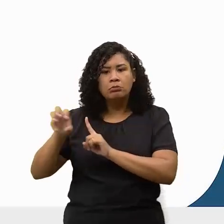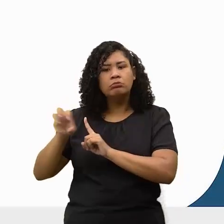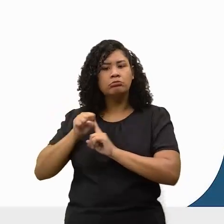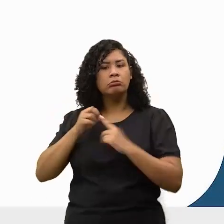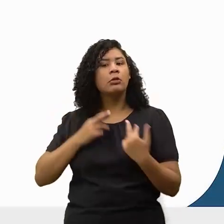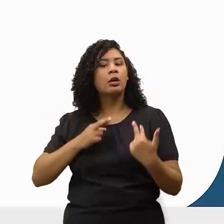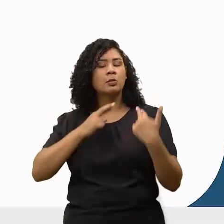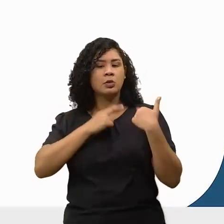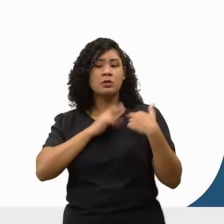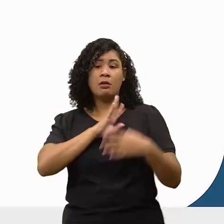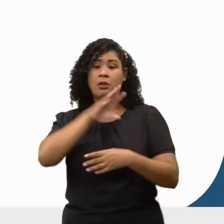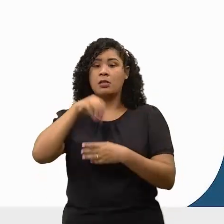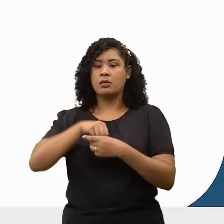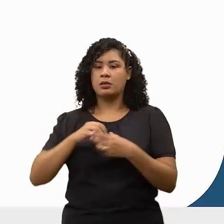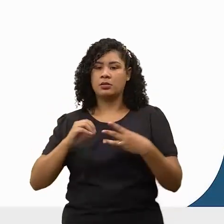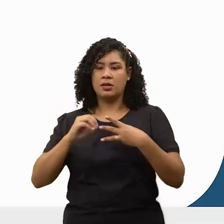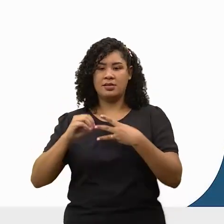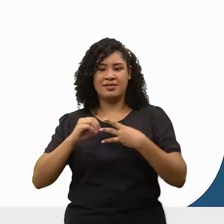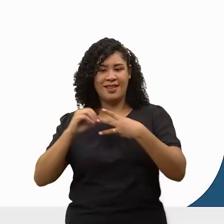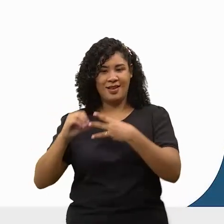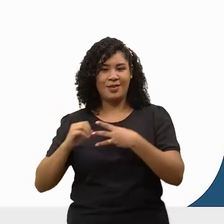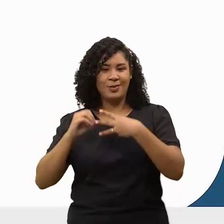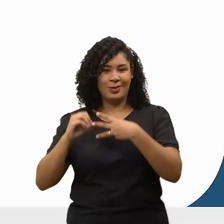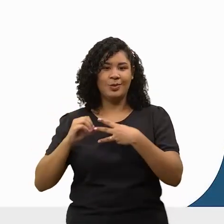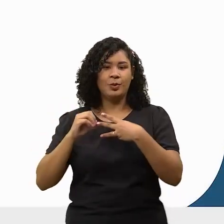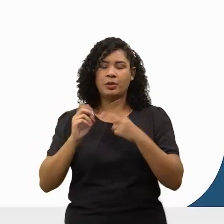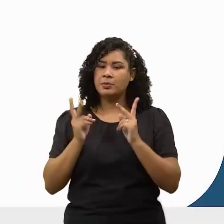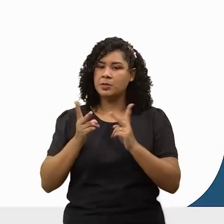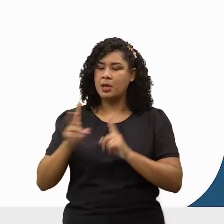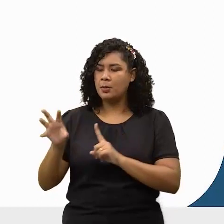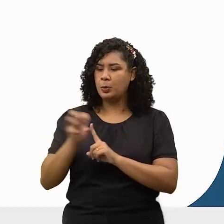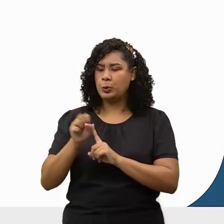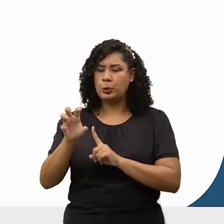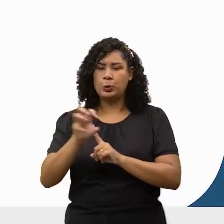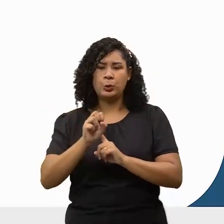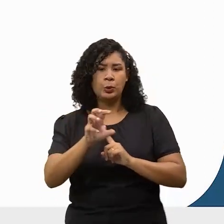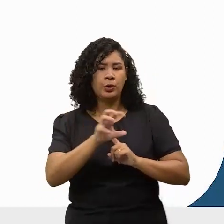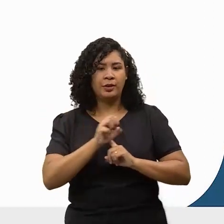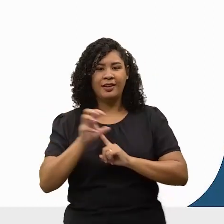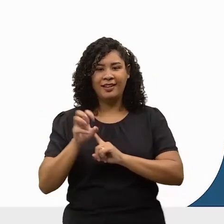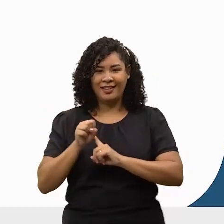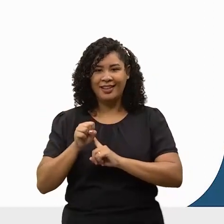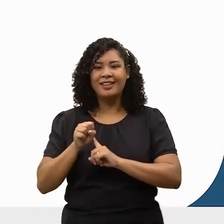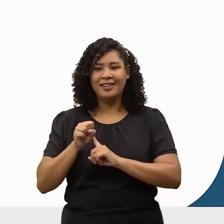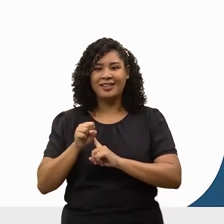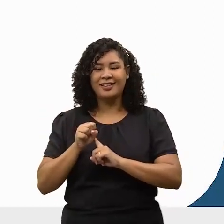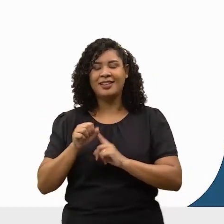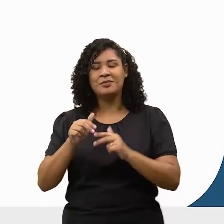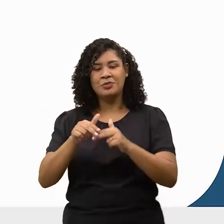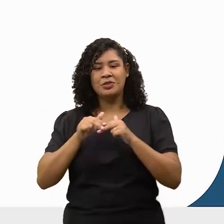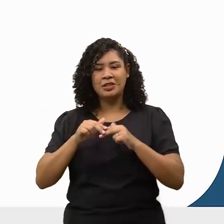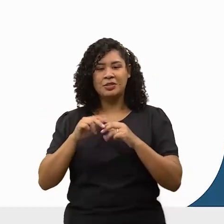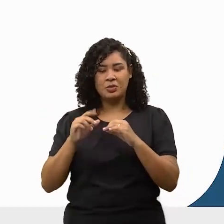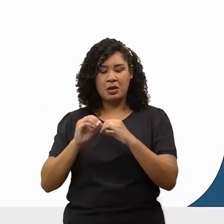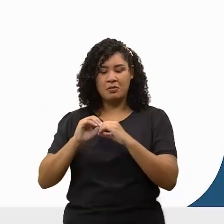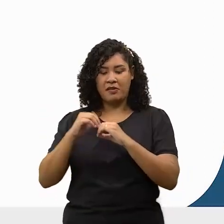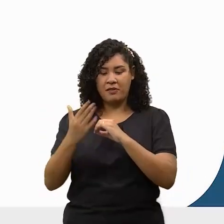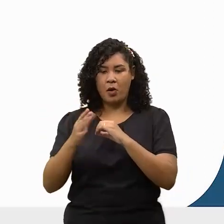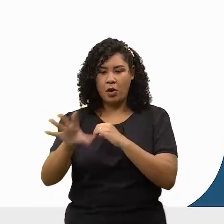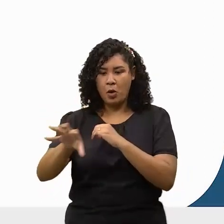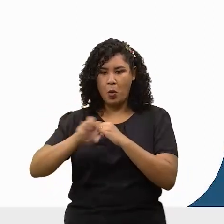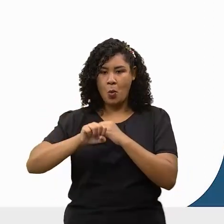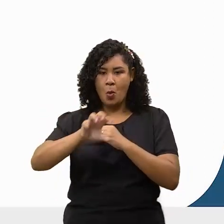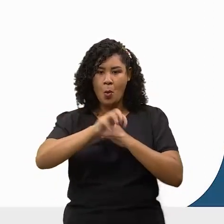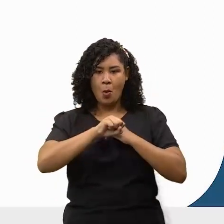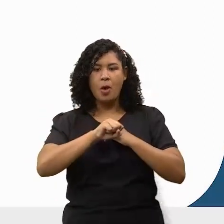dentro da célula, ou algo que está vindo do meio externo, que aqui a gente chama de meio extracelular.